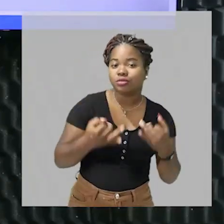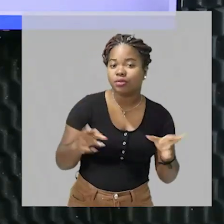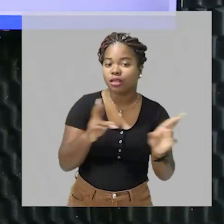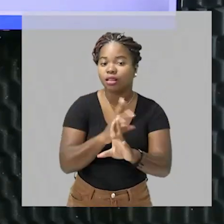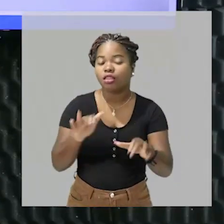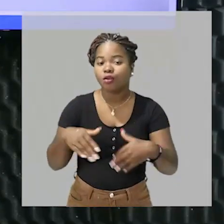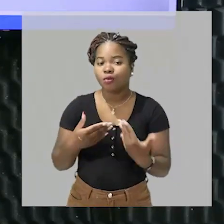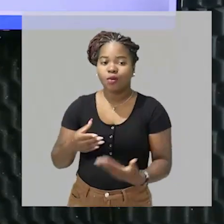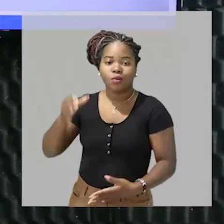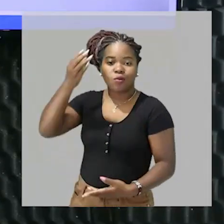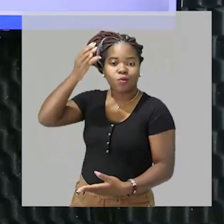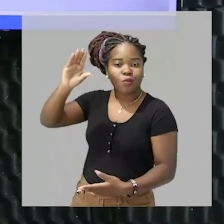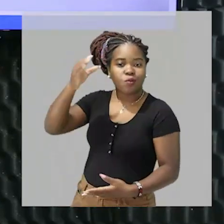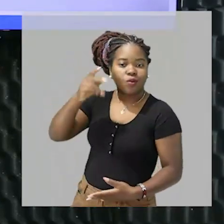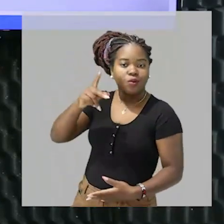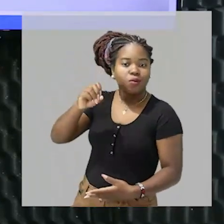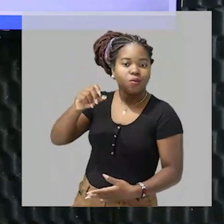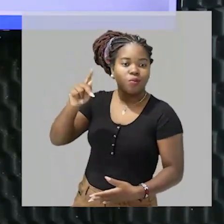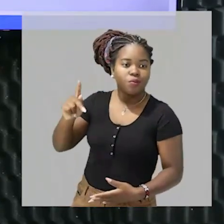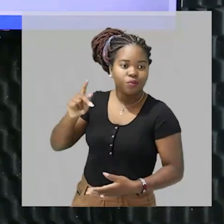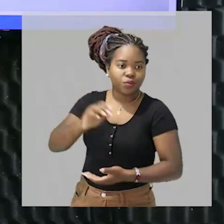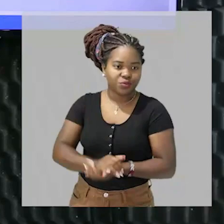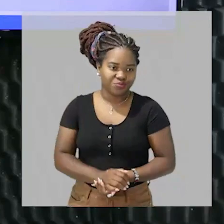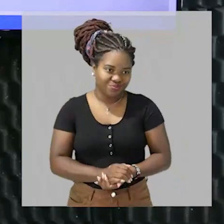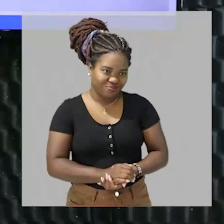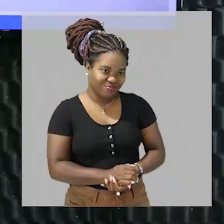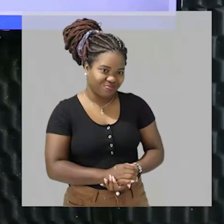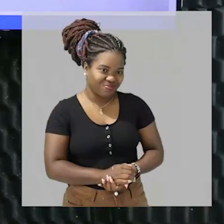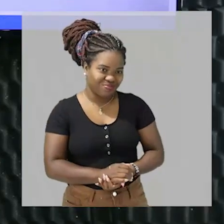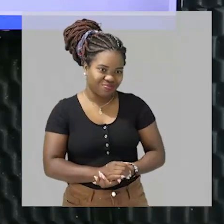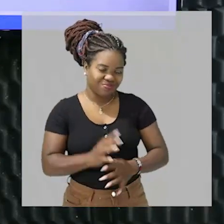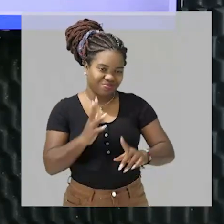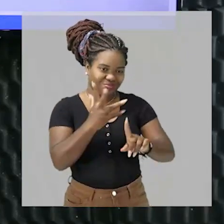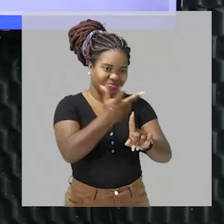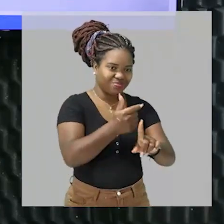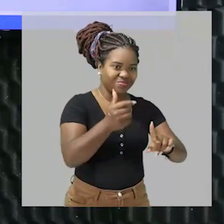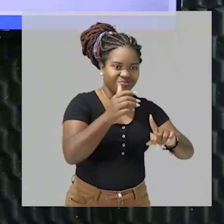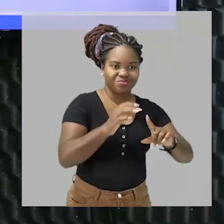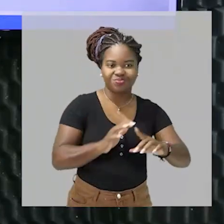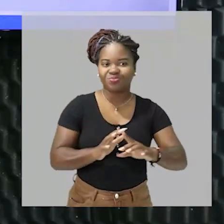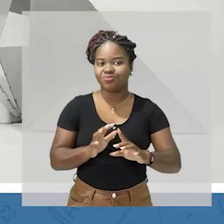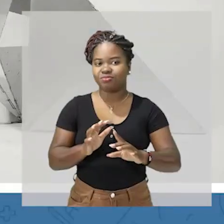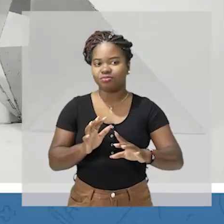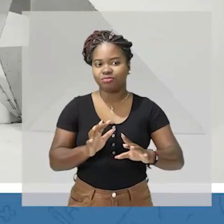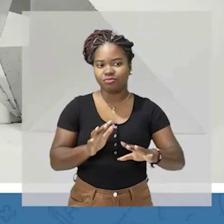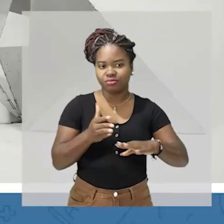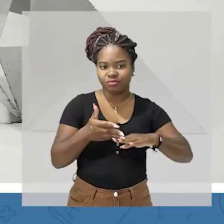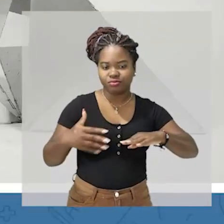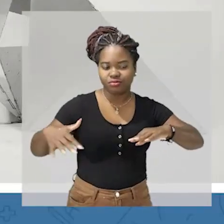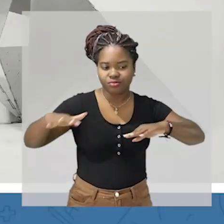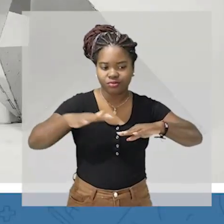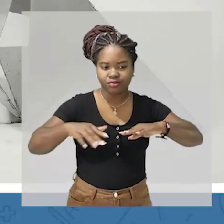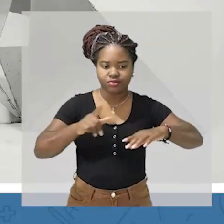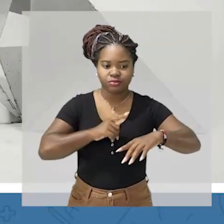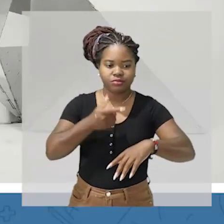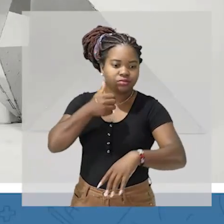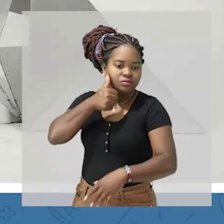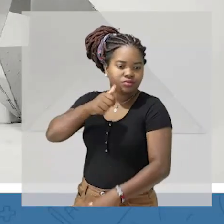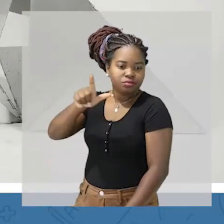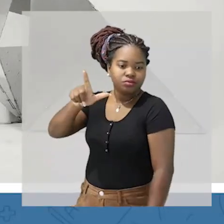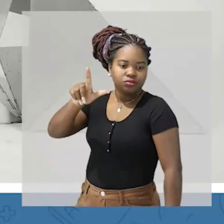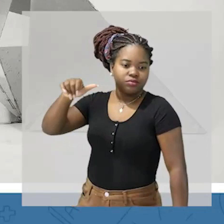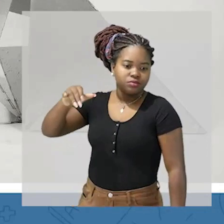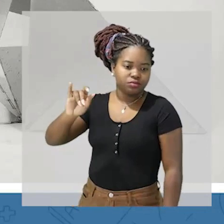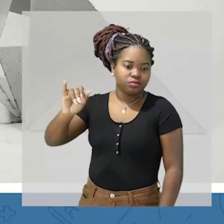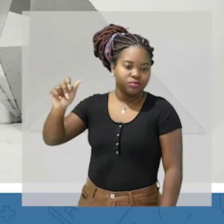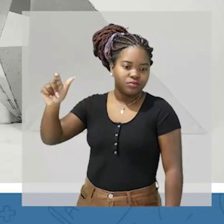Arte contemporânea, mídias. Lygia Clark é uma referência. Eu tive o prazer de ver uma dessas obras da Lygia Clark,